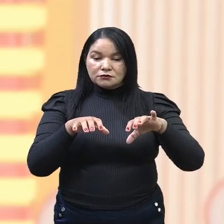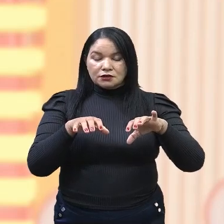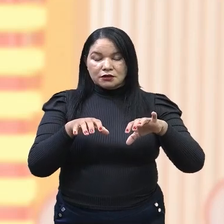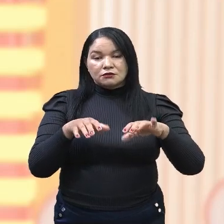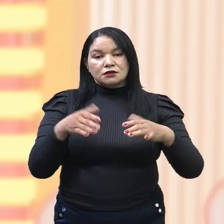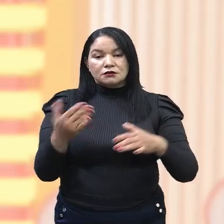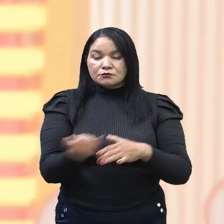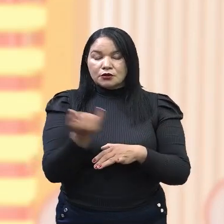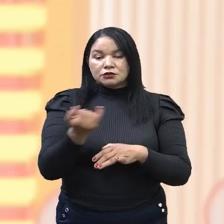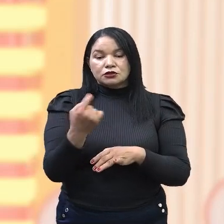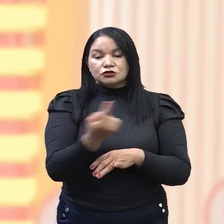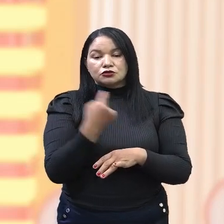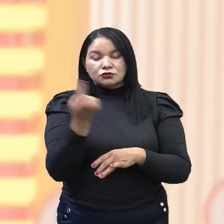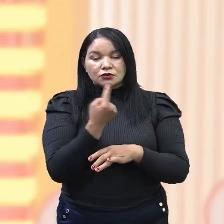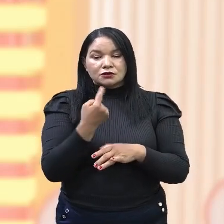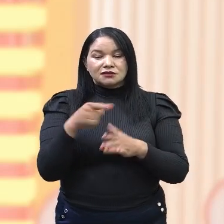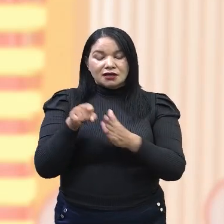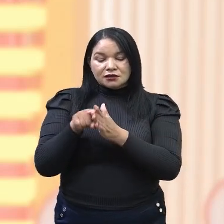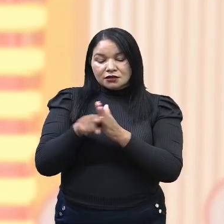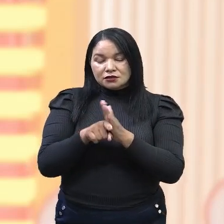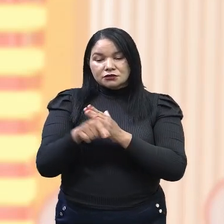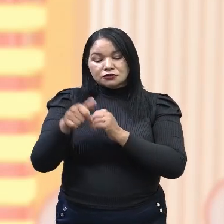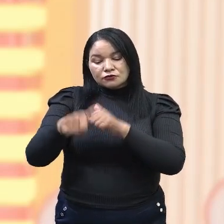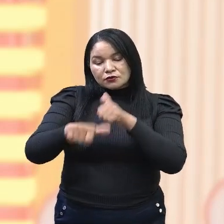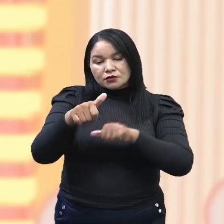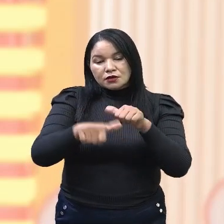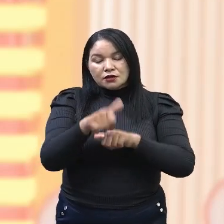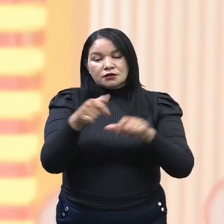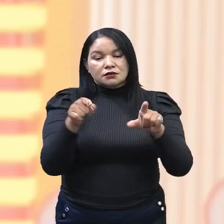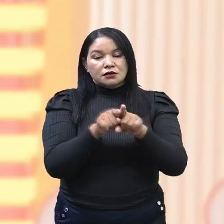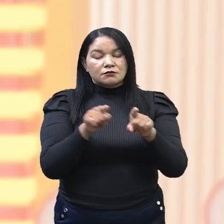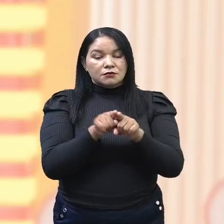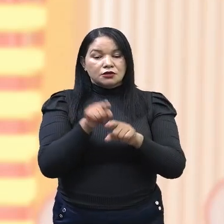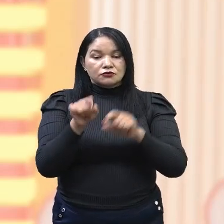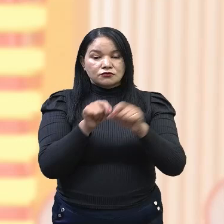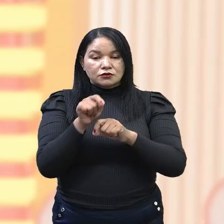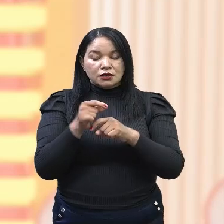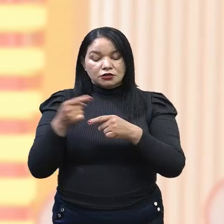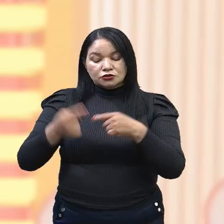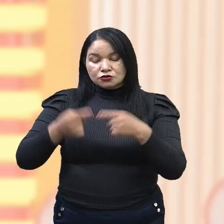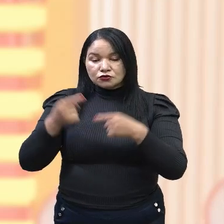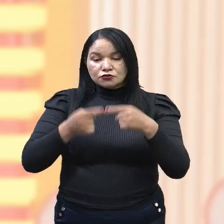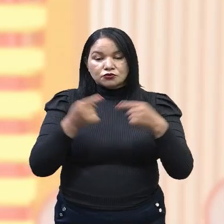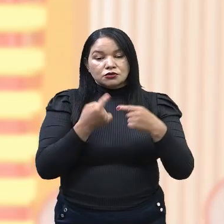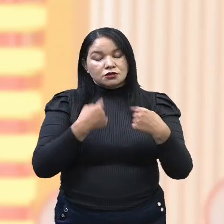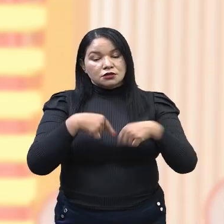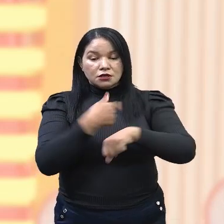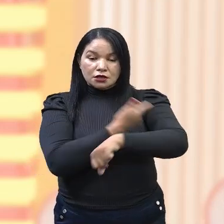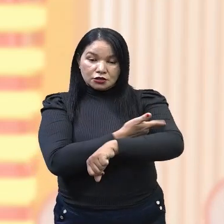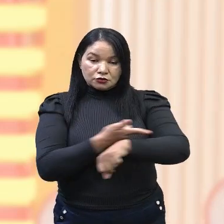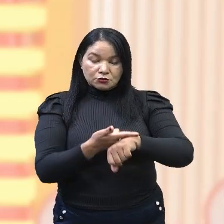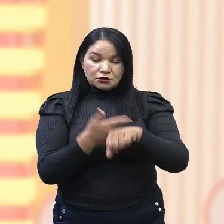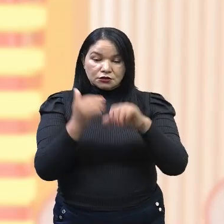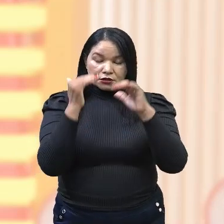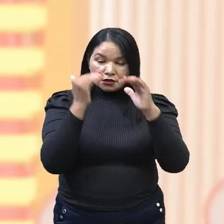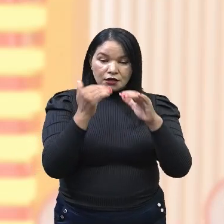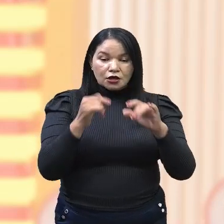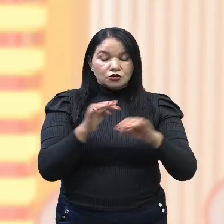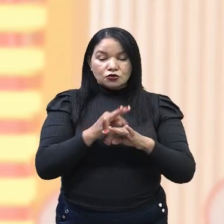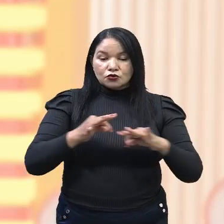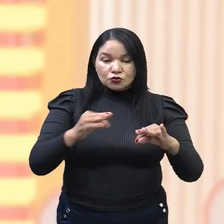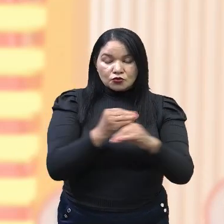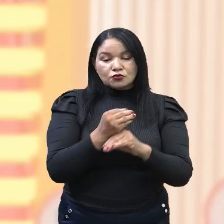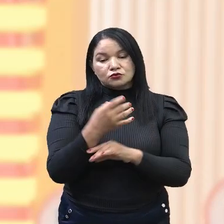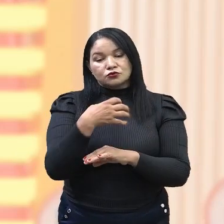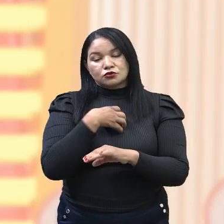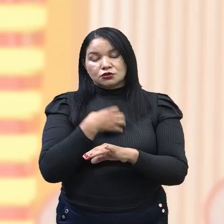nós analisarmos, nós discutirmos e também respeitarmos, né, todas as formas